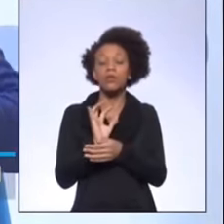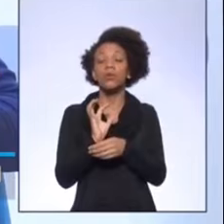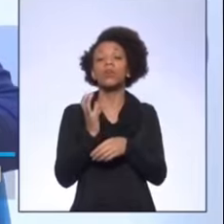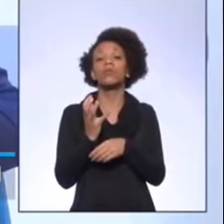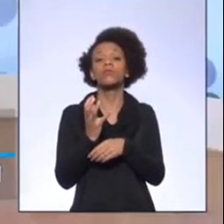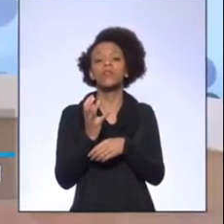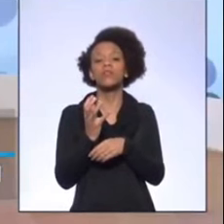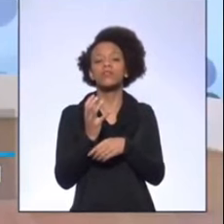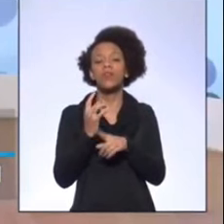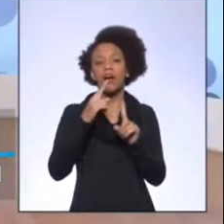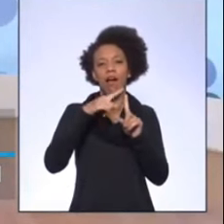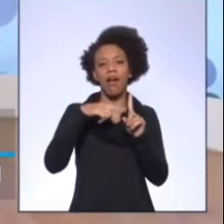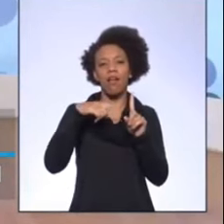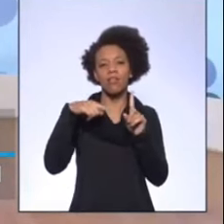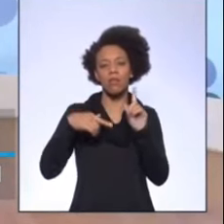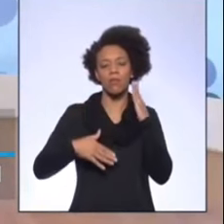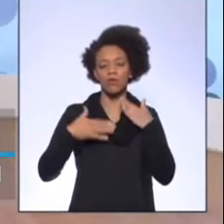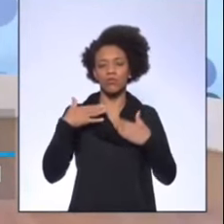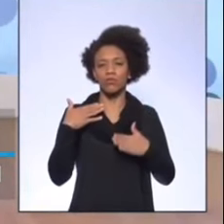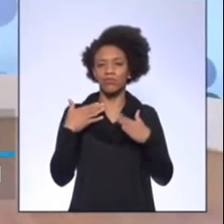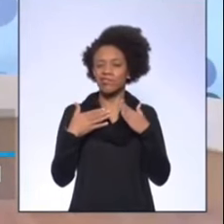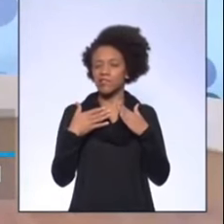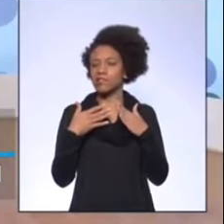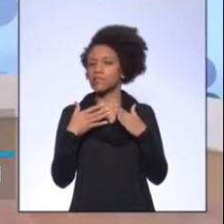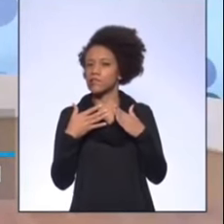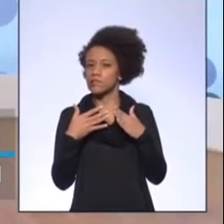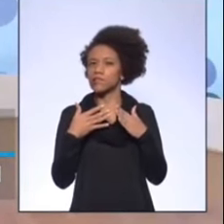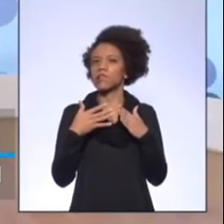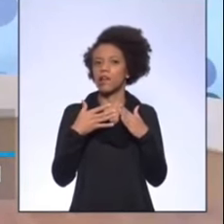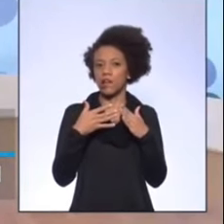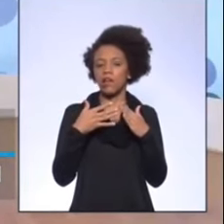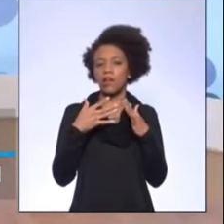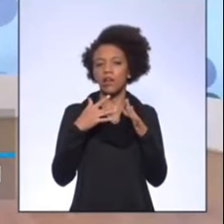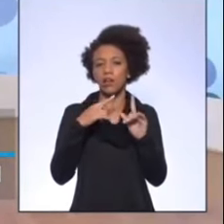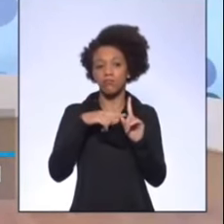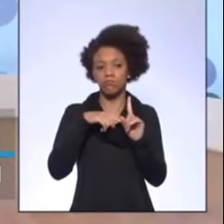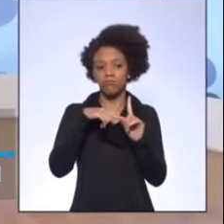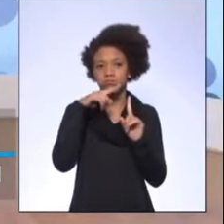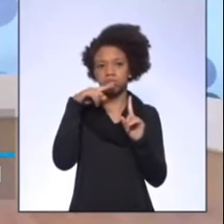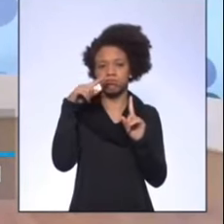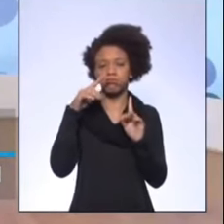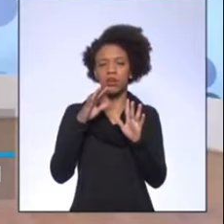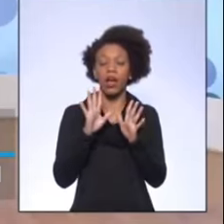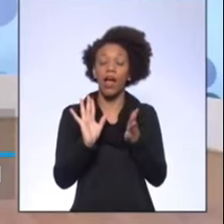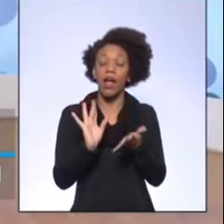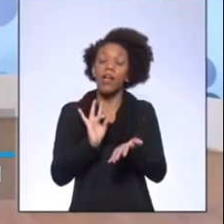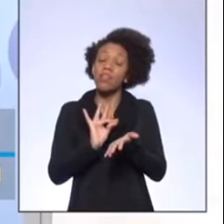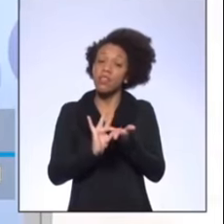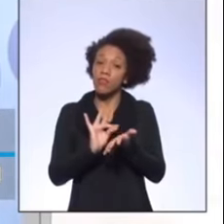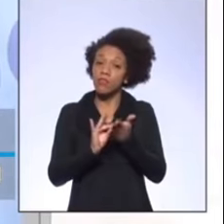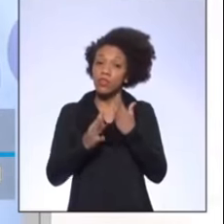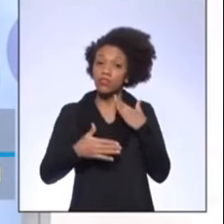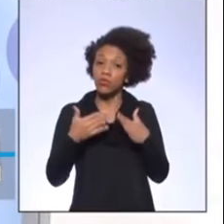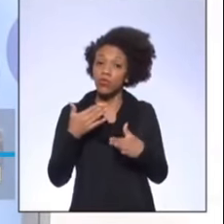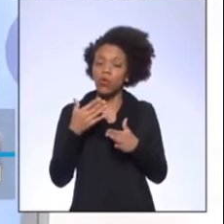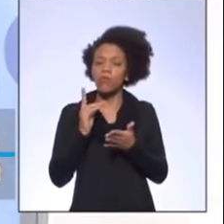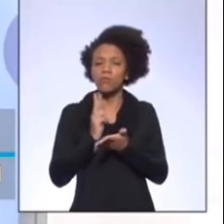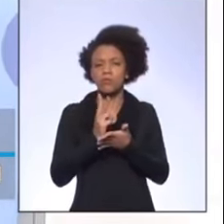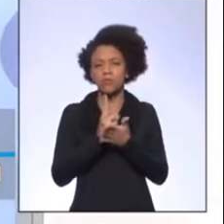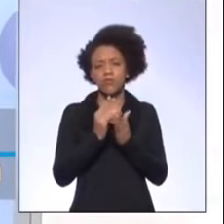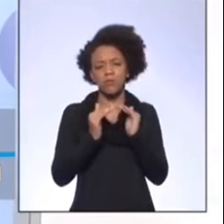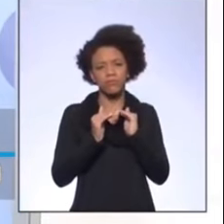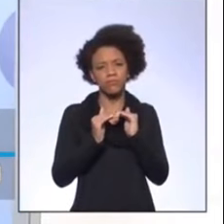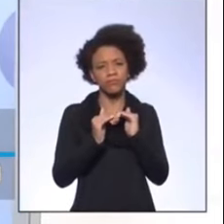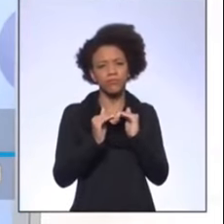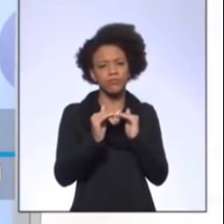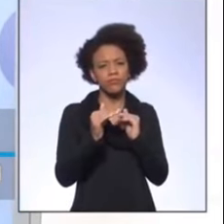temperatura passa a não funcionar de maneira a gente tem, na verdade, o corpo está sempre em equilíbrio. Por que eu